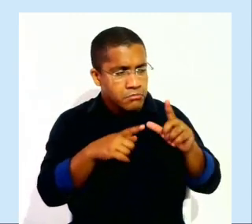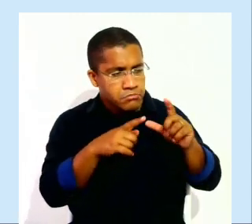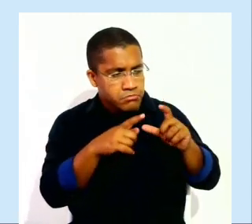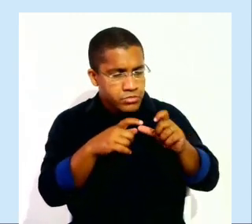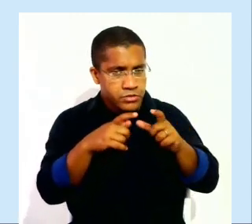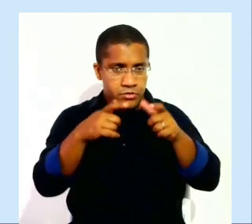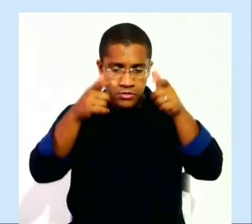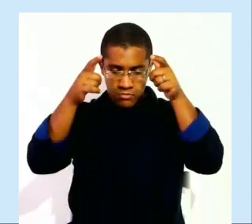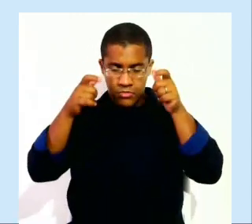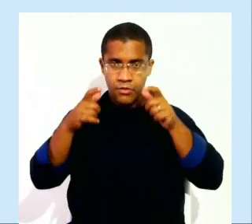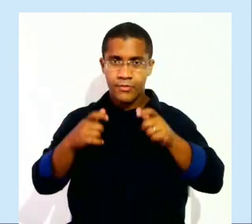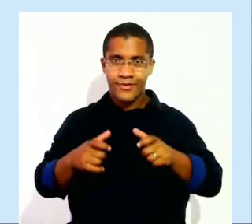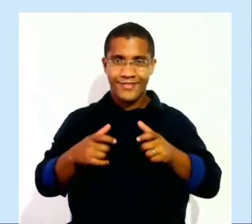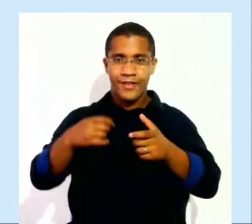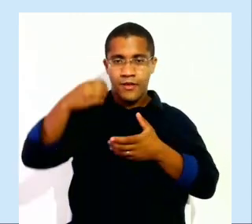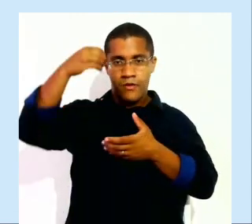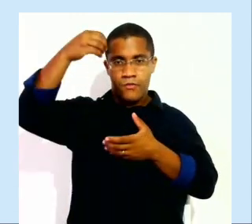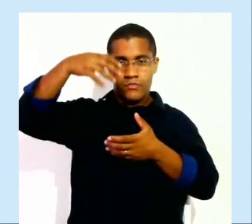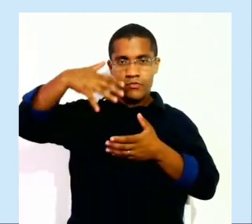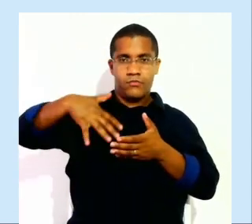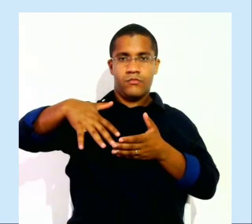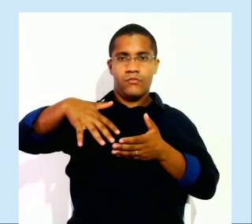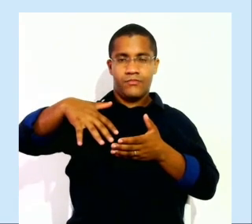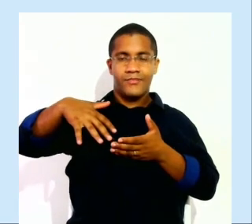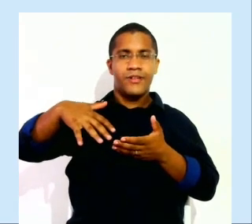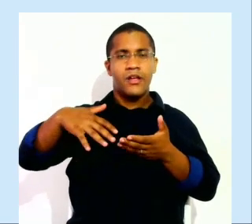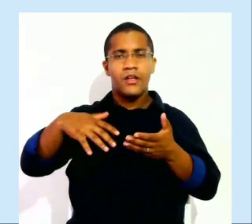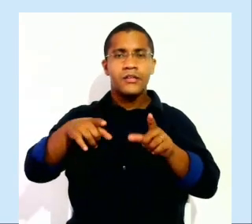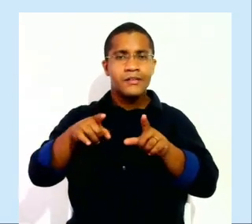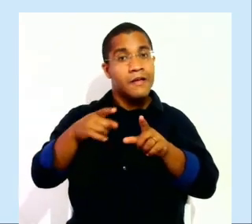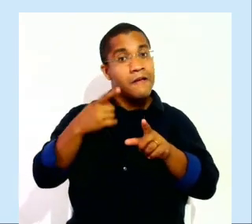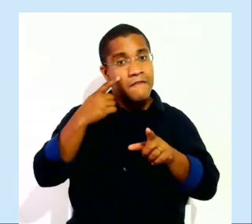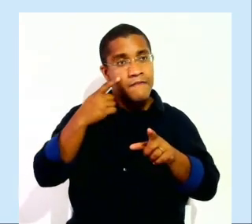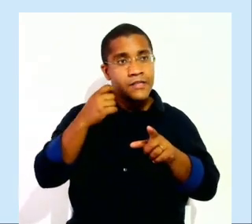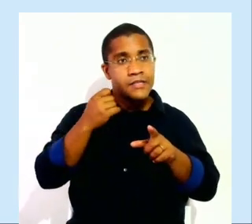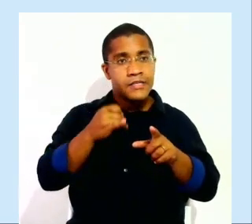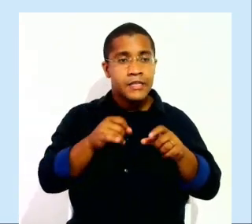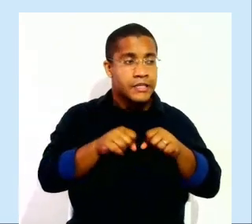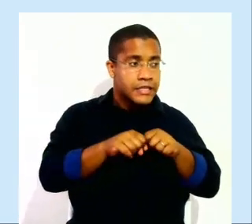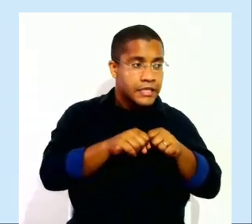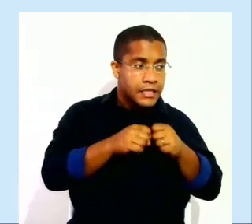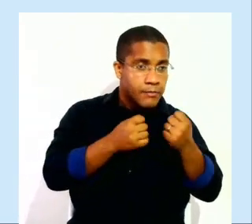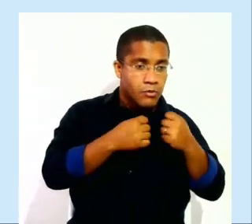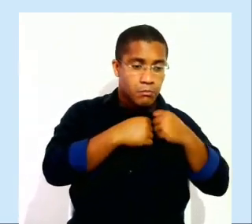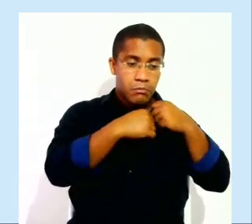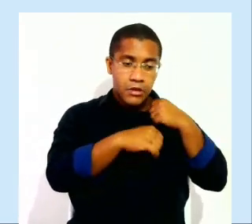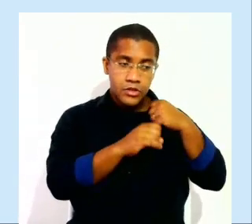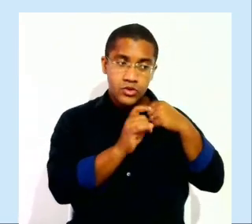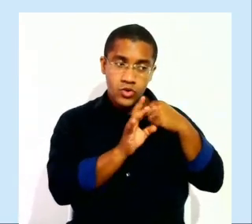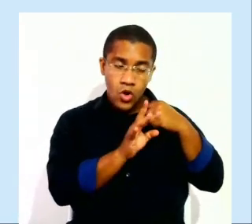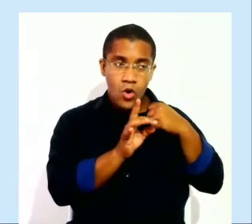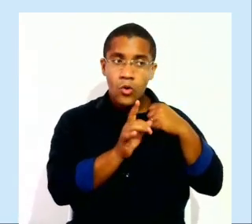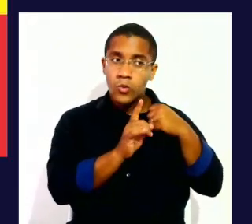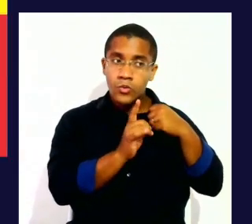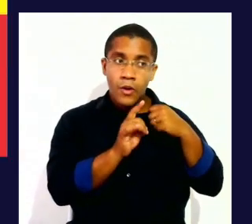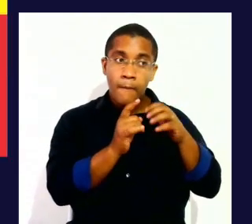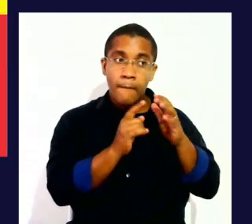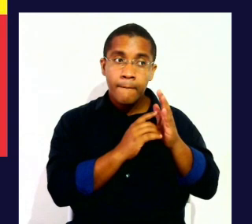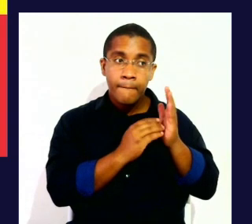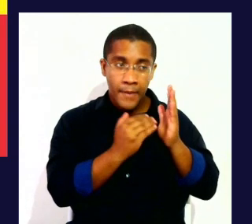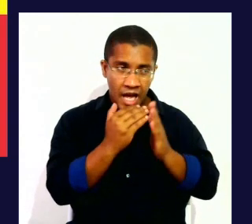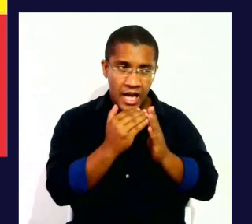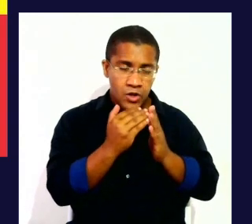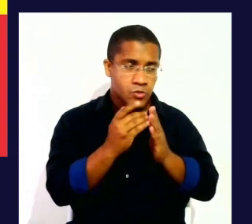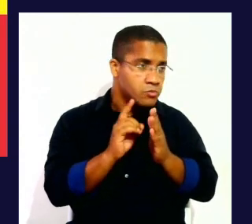exames, exames de imagem para poder ver se teve algum outro tipo de lesão além da lesão articular.